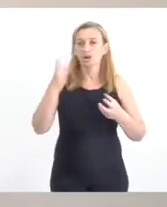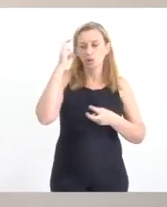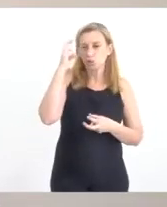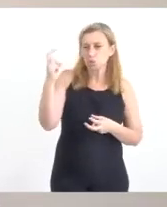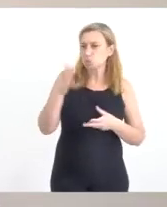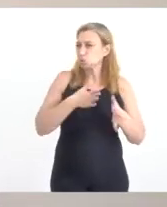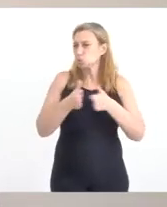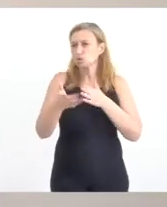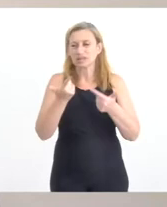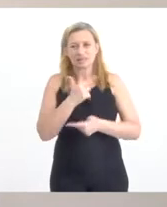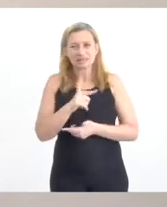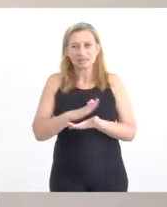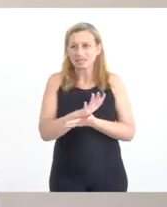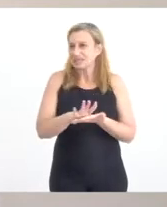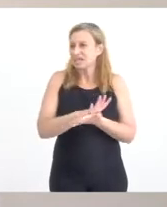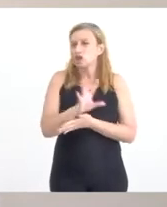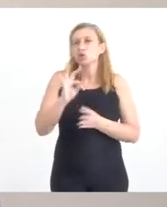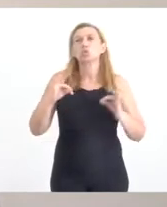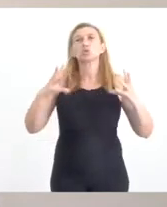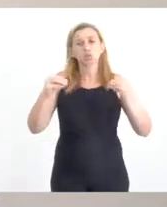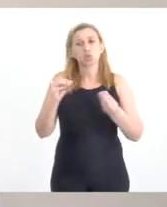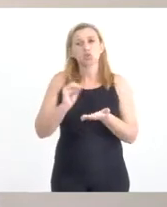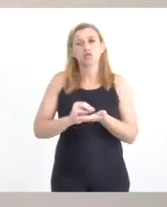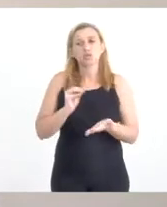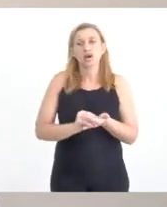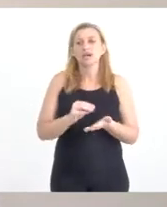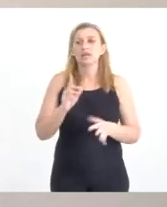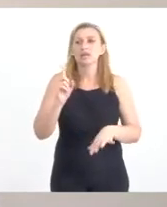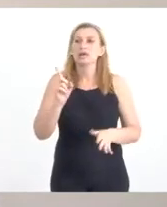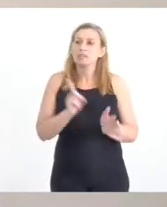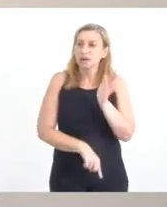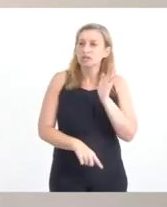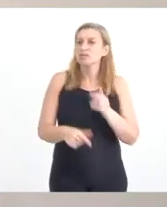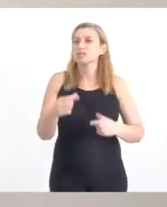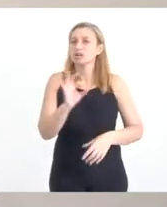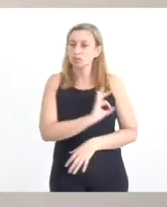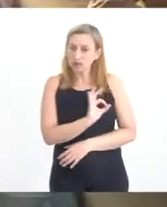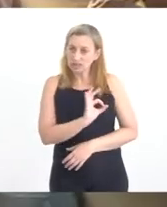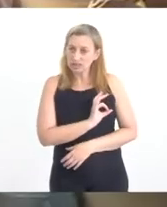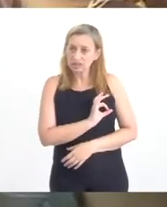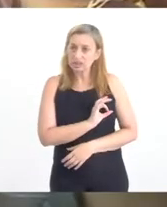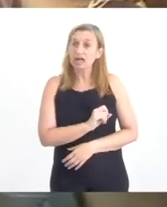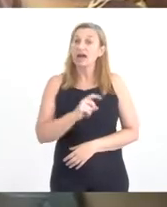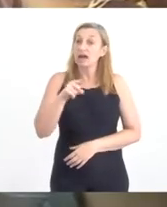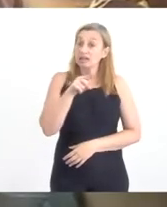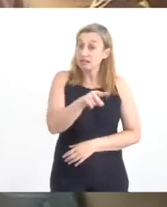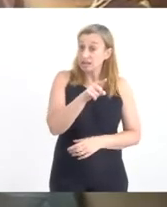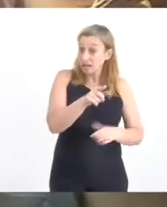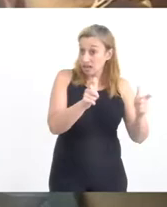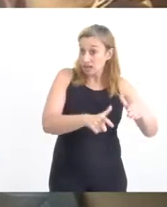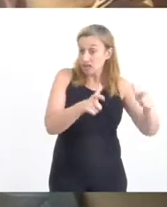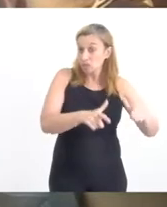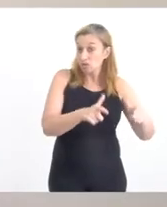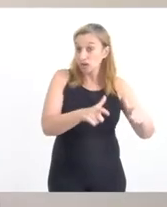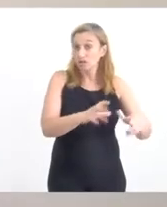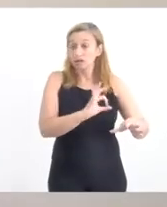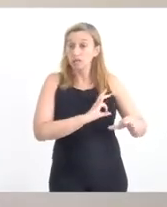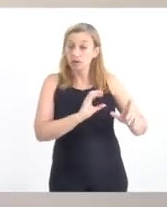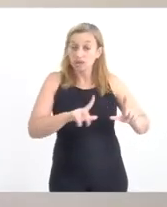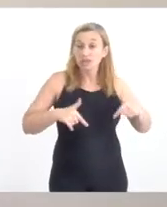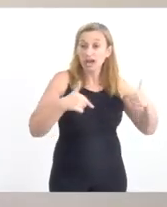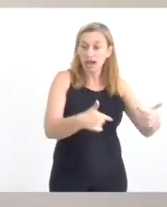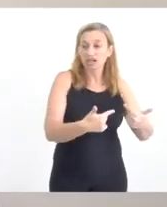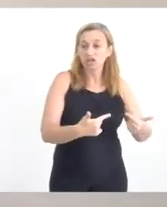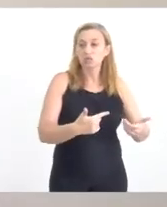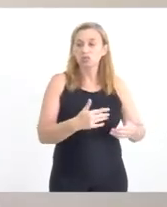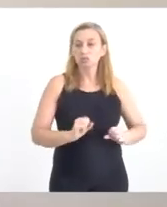cultura tudo falta menos da polícia e é nesses lugares onde a polícia age